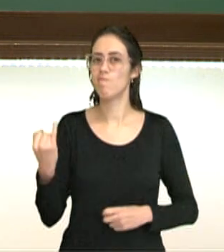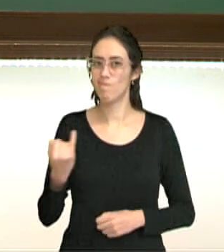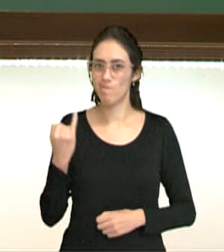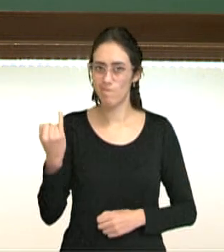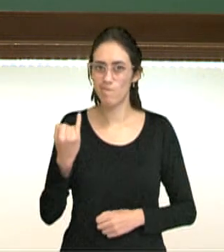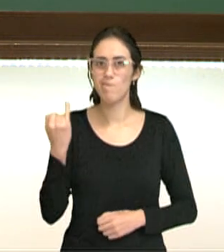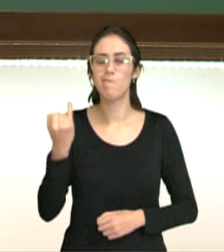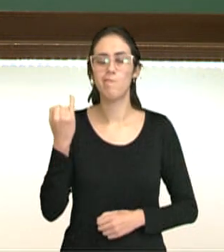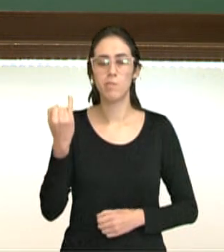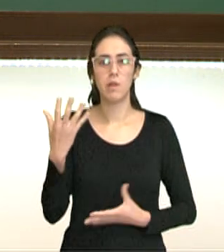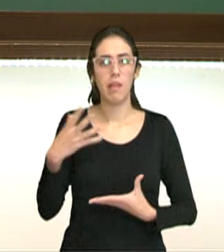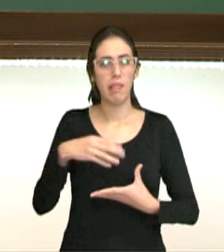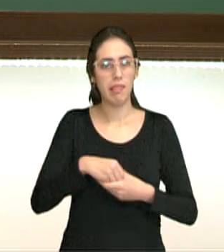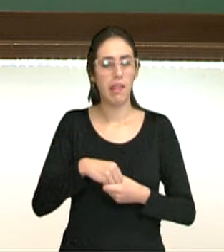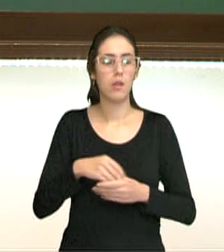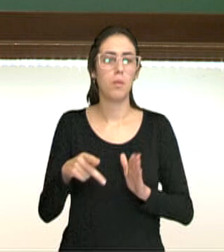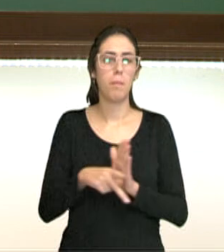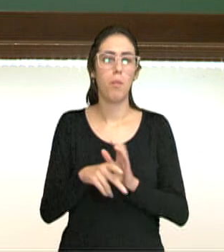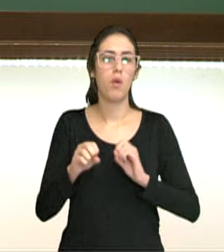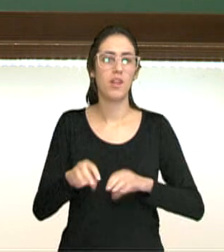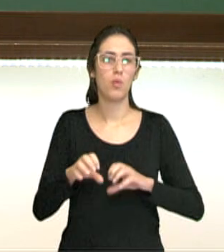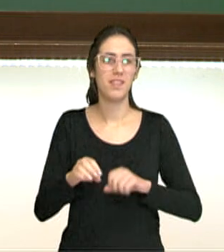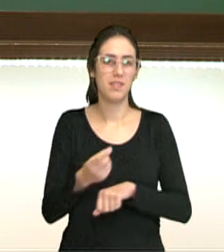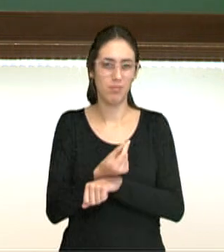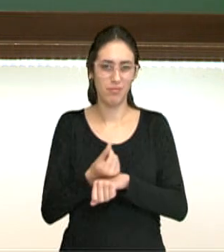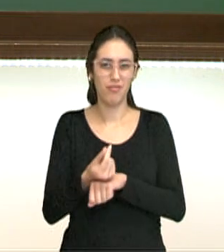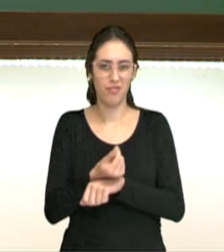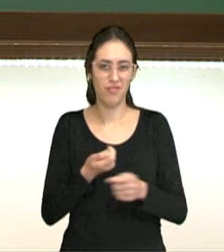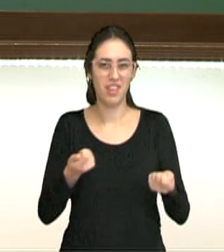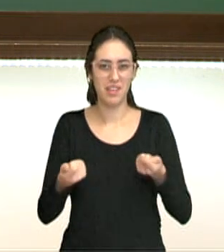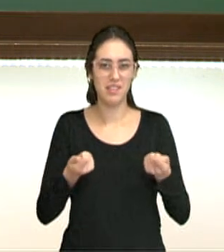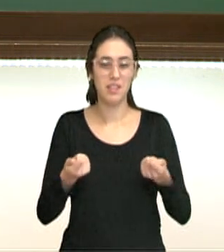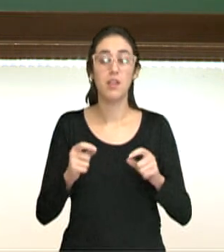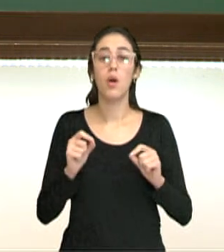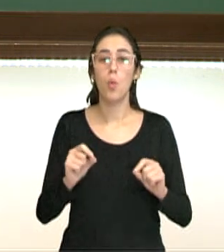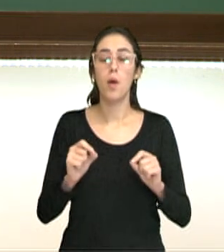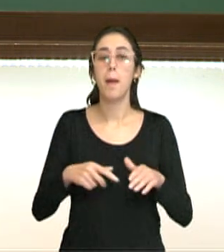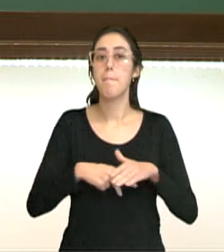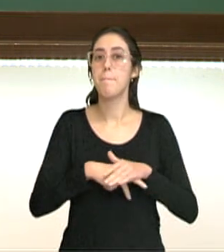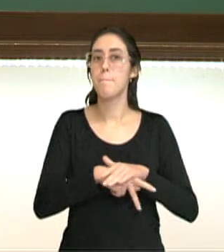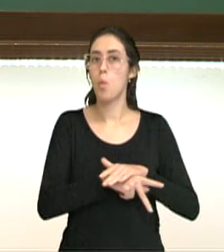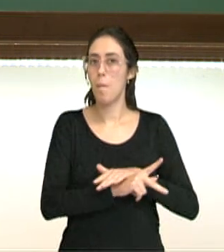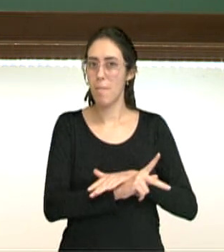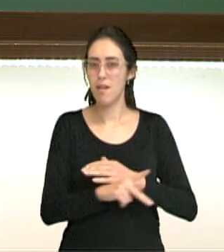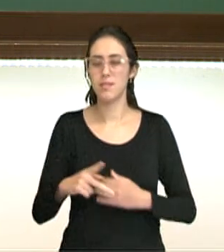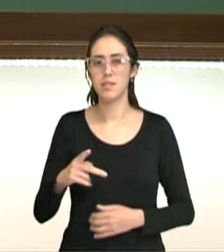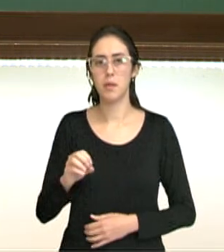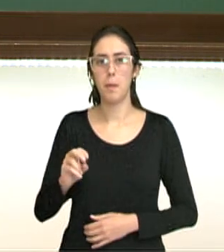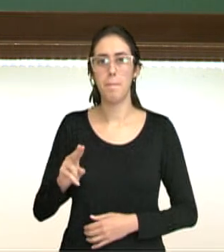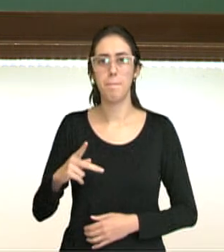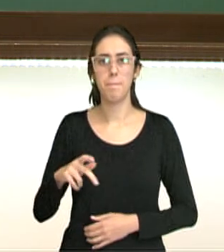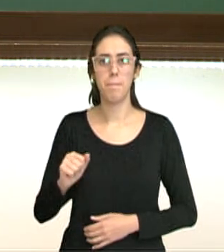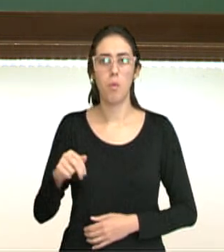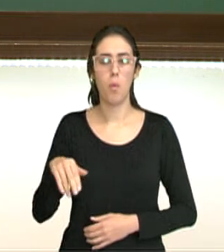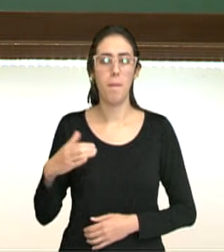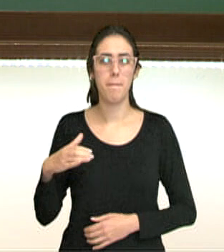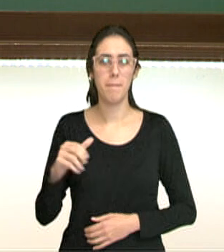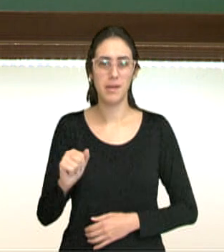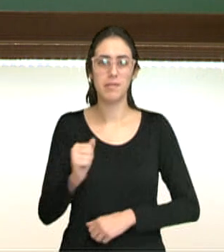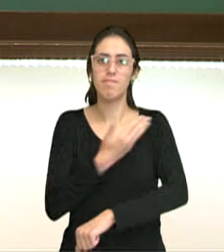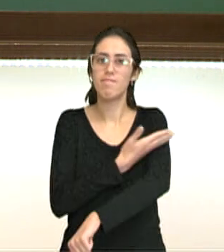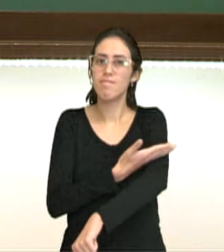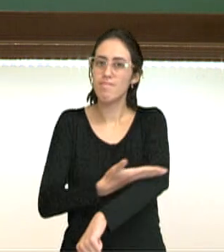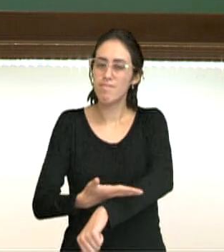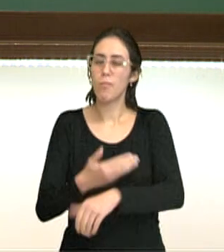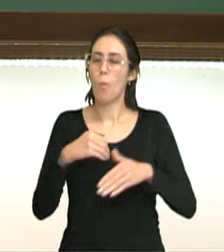importante dentro da nossa educação financeira, que é a poupança e o hábito de guardar